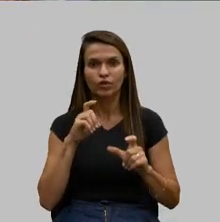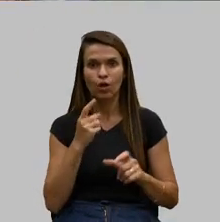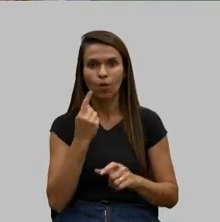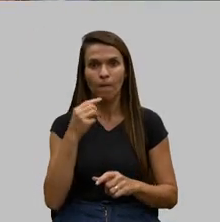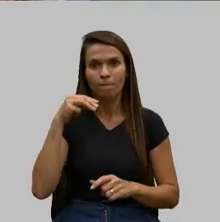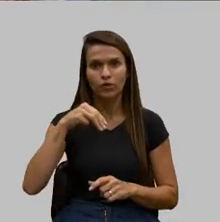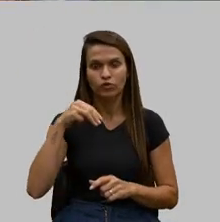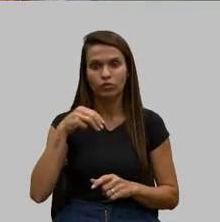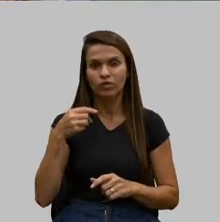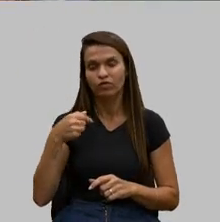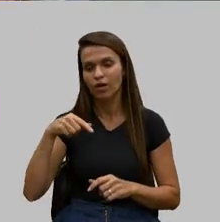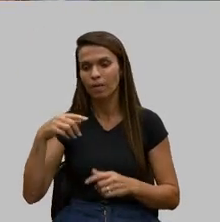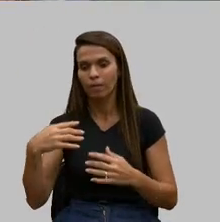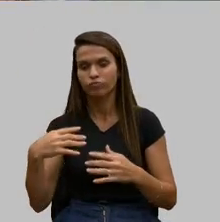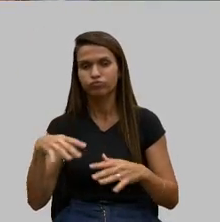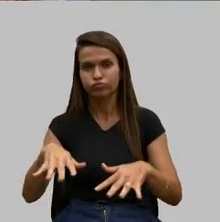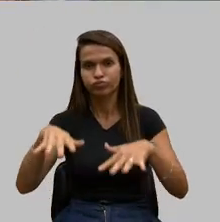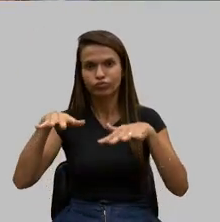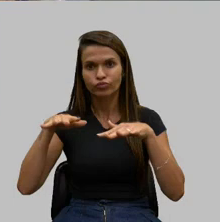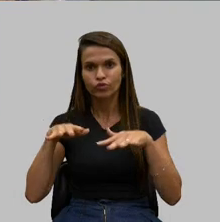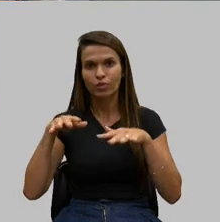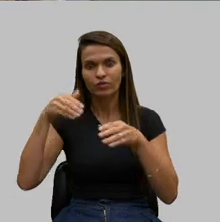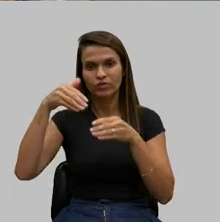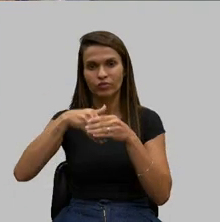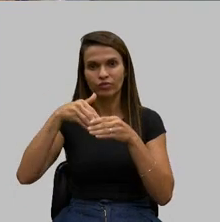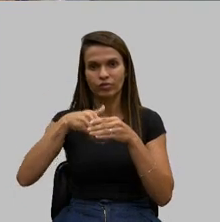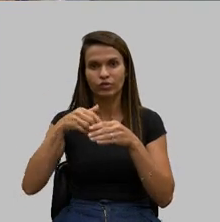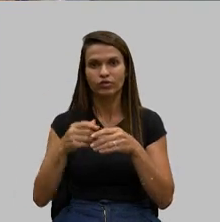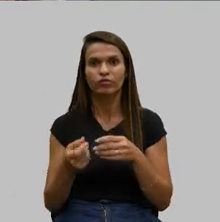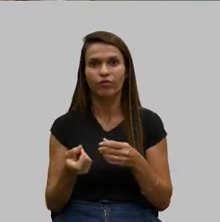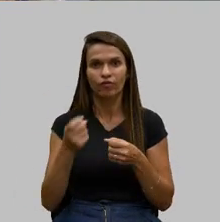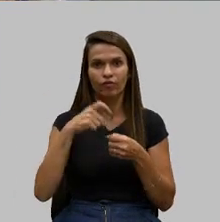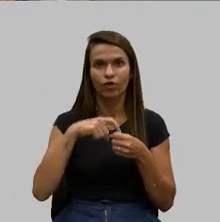uma votação a gente já retoma aqui só um